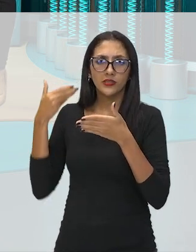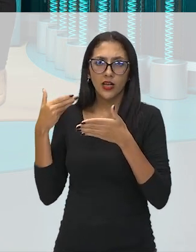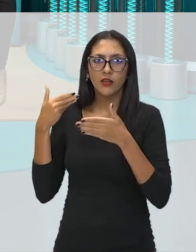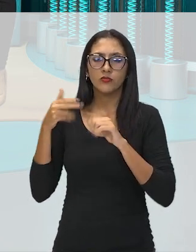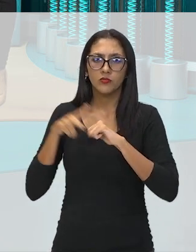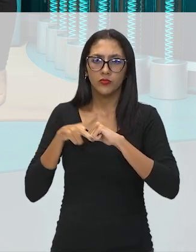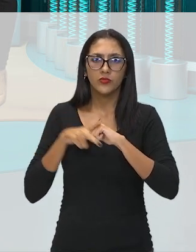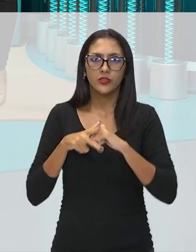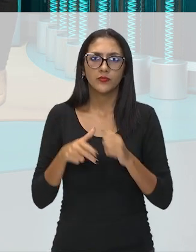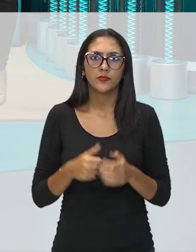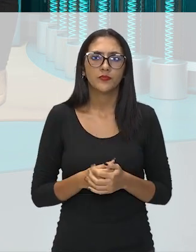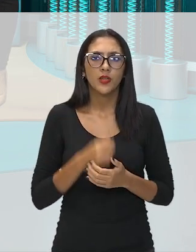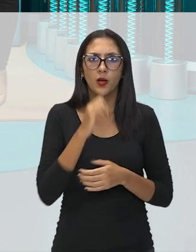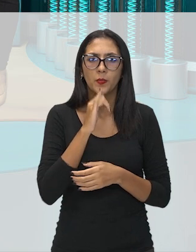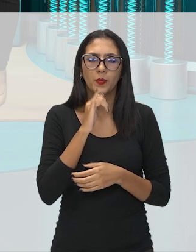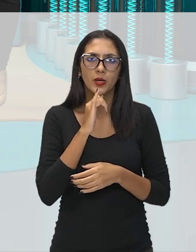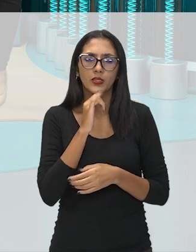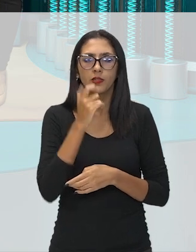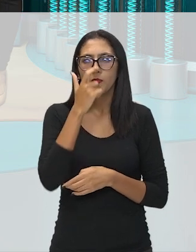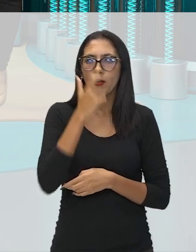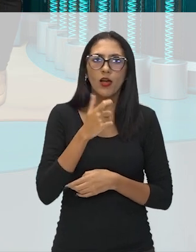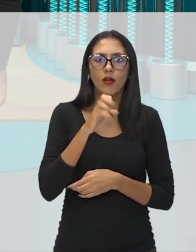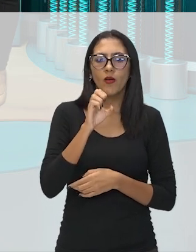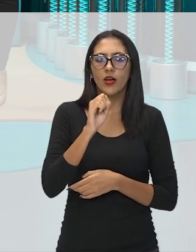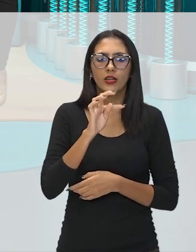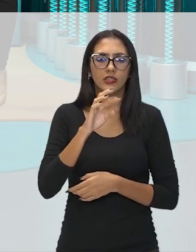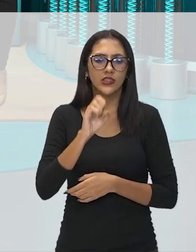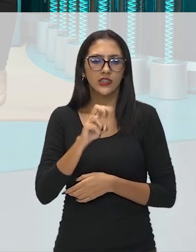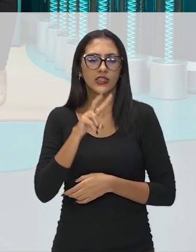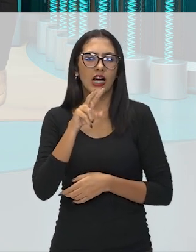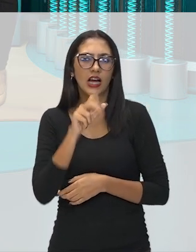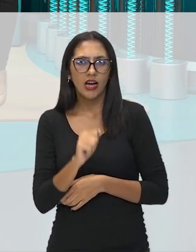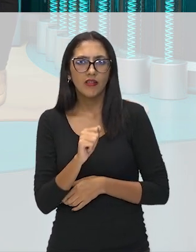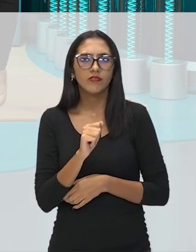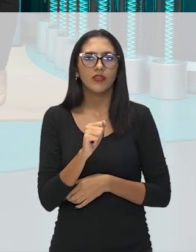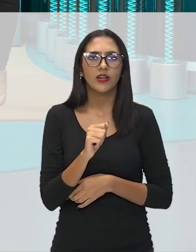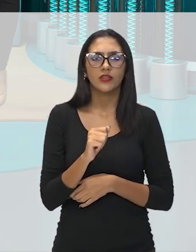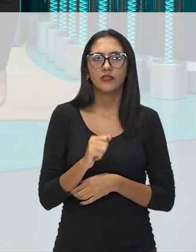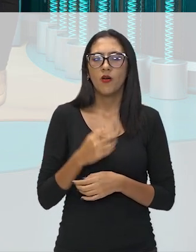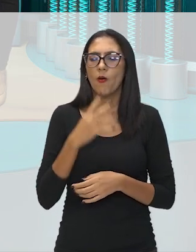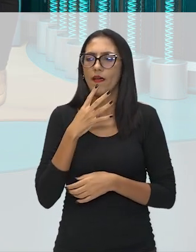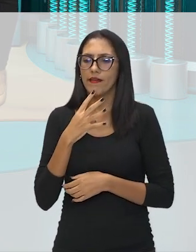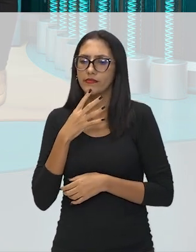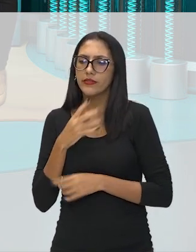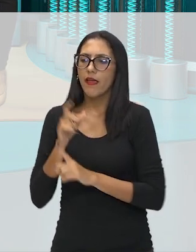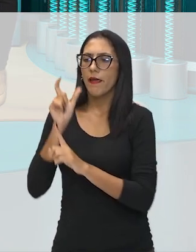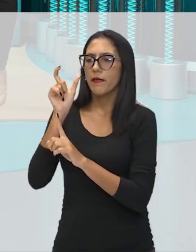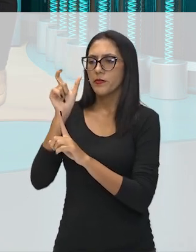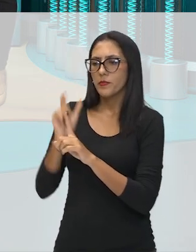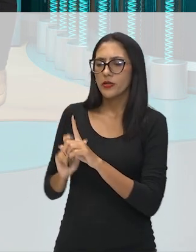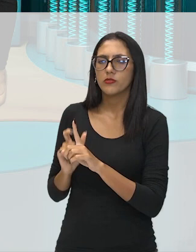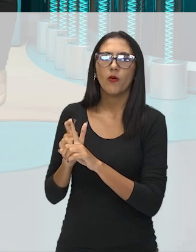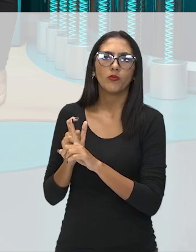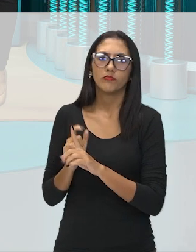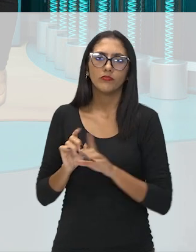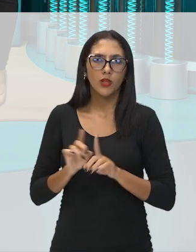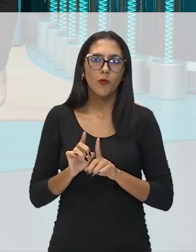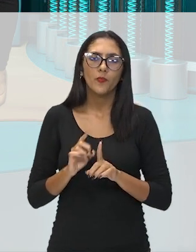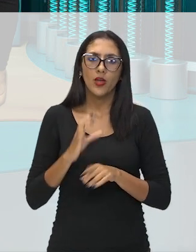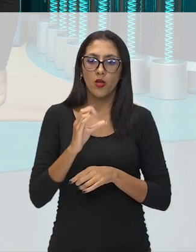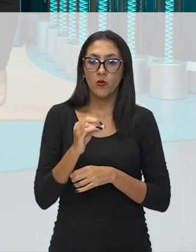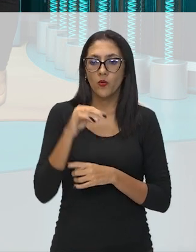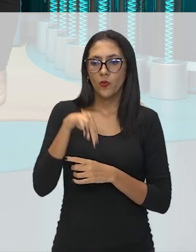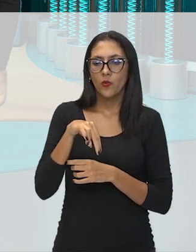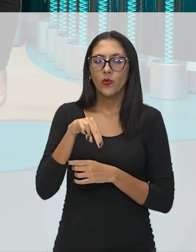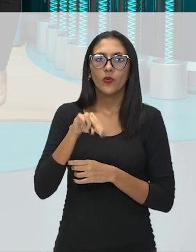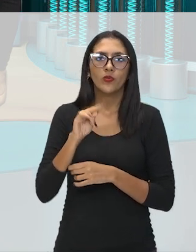bem assim, eu estava conhecendo uma pessoa interessante. Ninguém fala assim, eu estava conhecendo, né? Eu conheci, ok? Então,